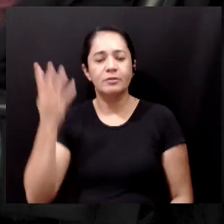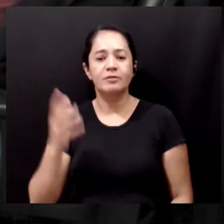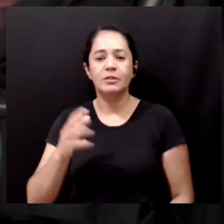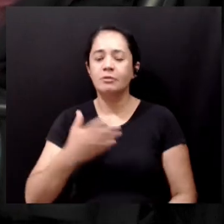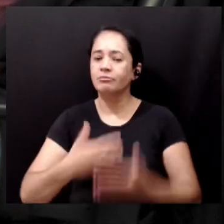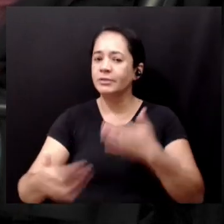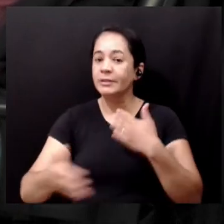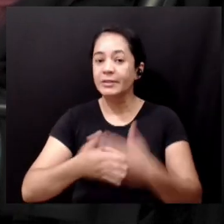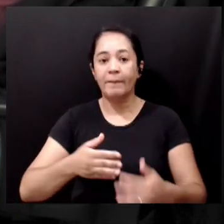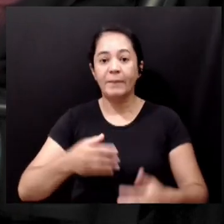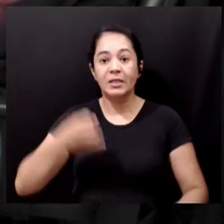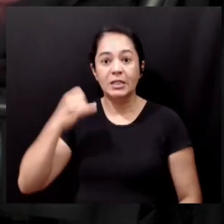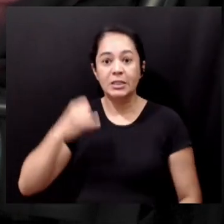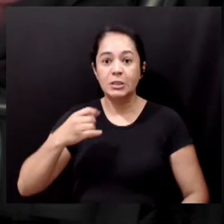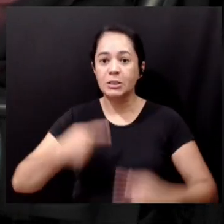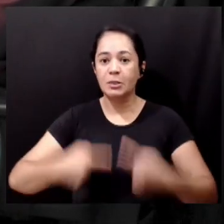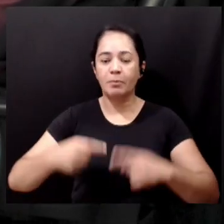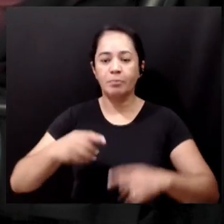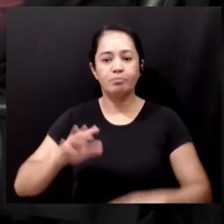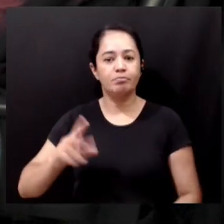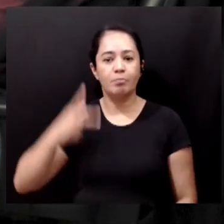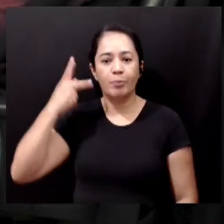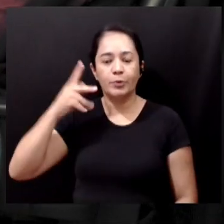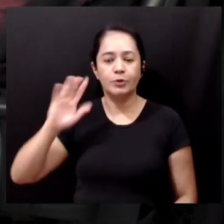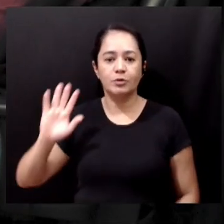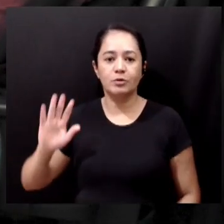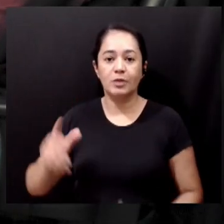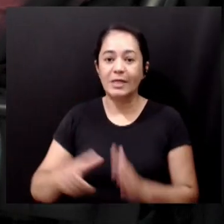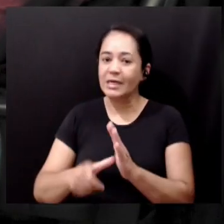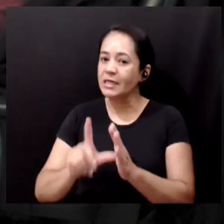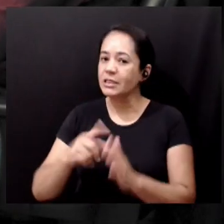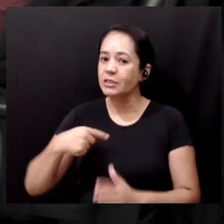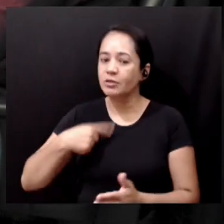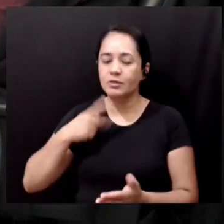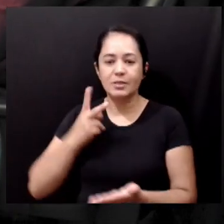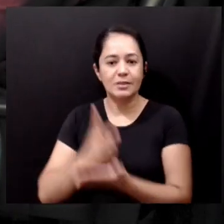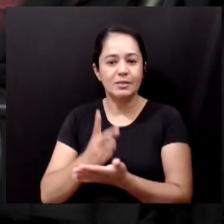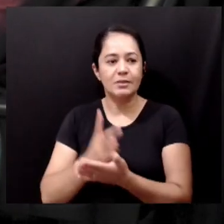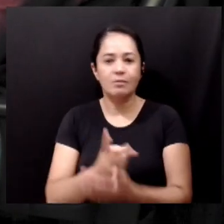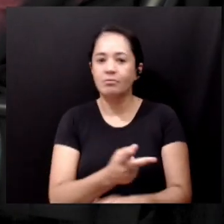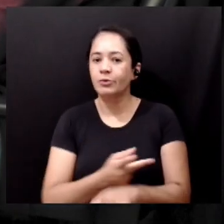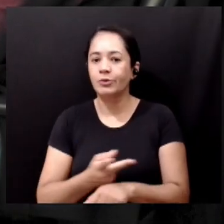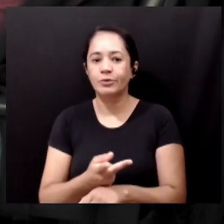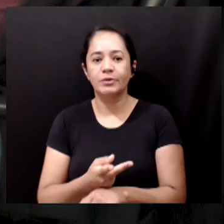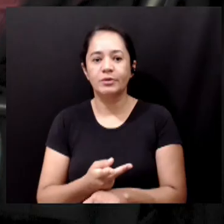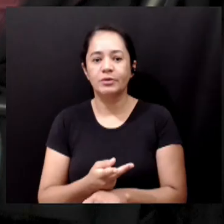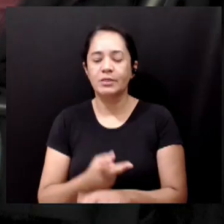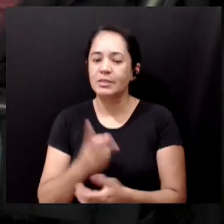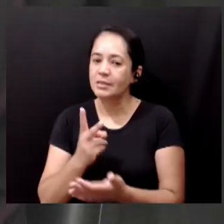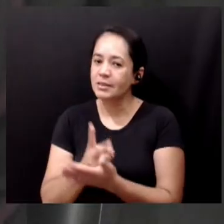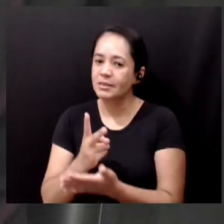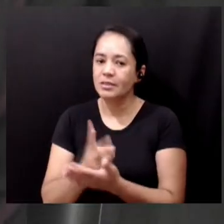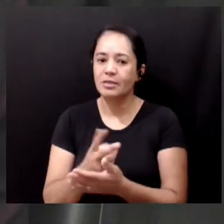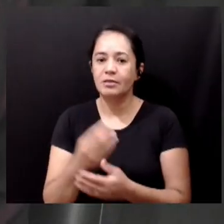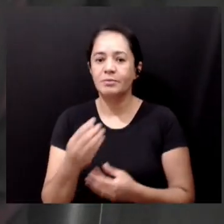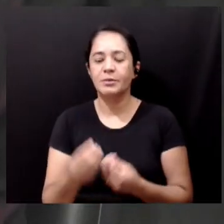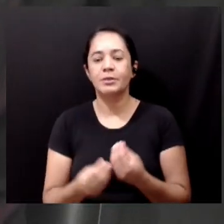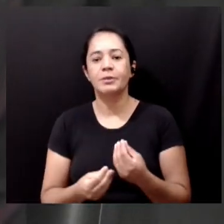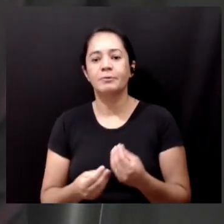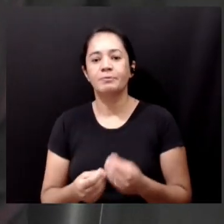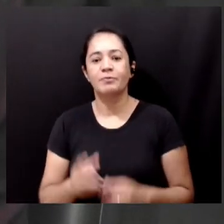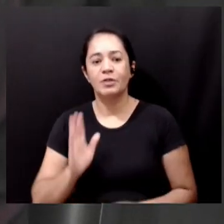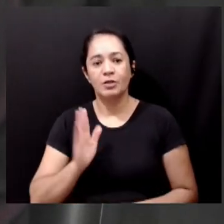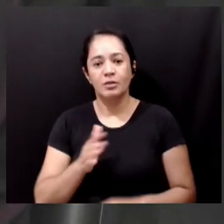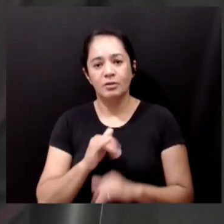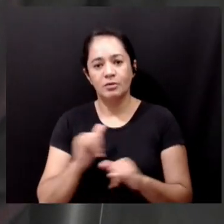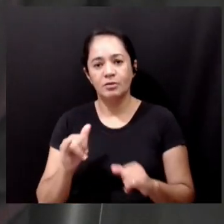Isso independente. Antes você já tinha esse jeito. Eu sempre busquei isso. Tá. Eu sempre busquei, como você disse, resolver